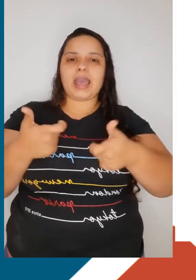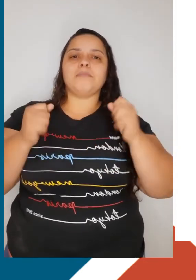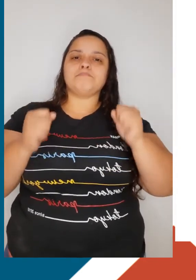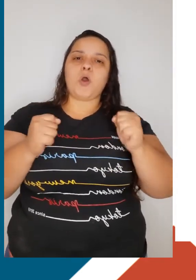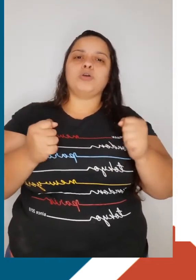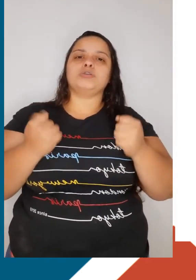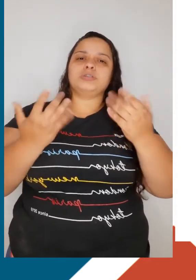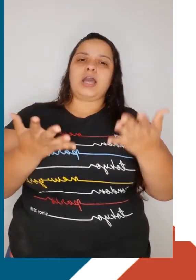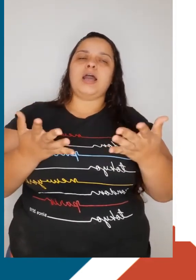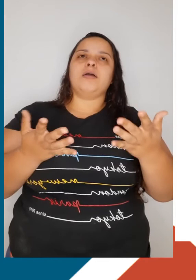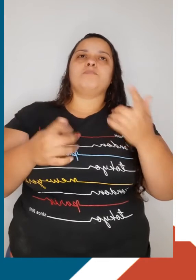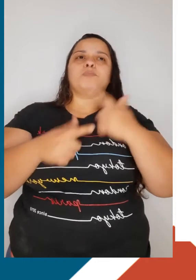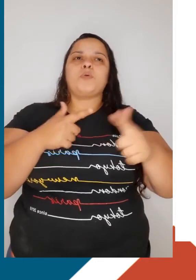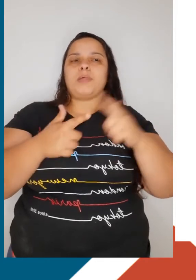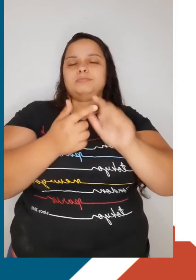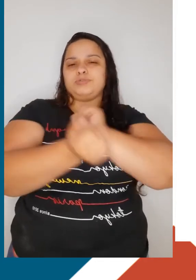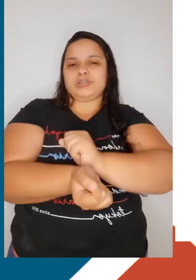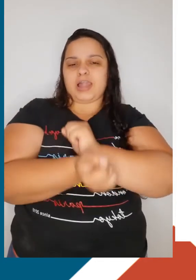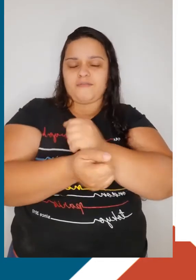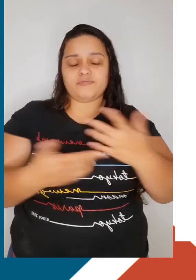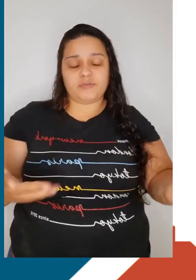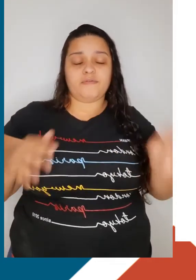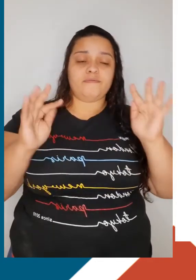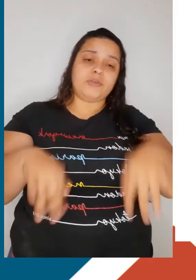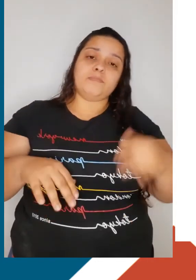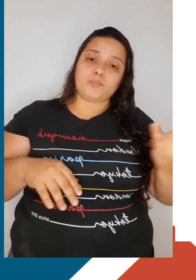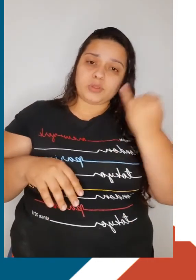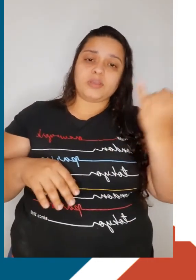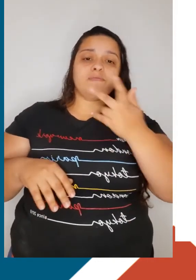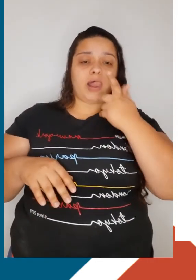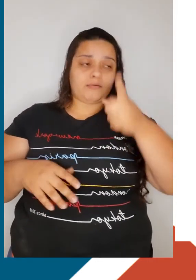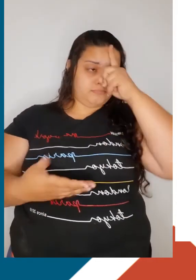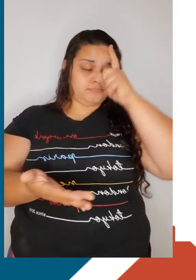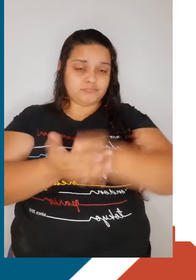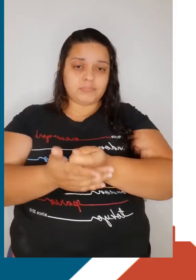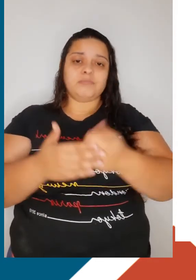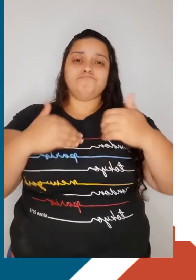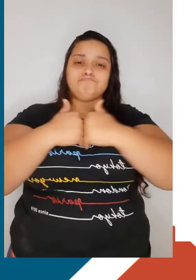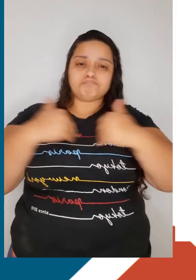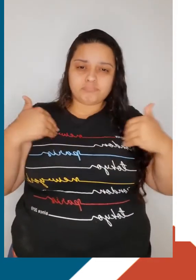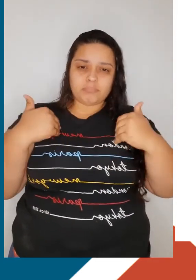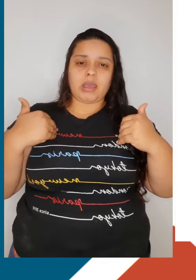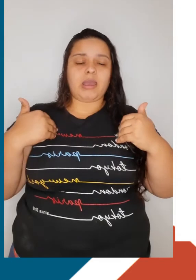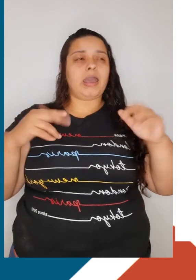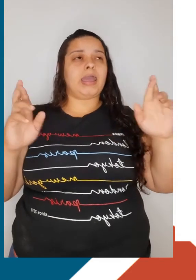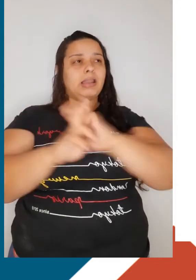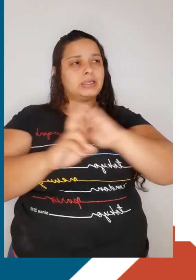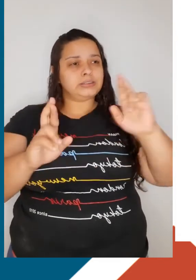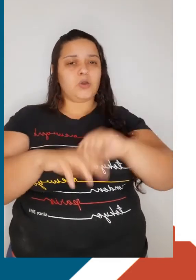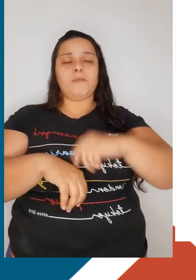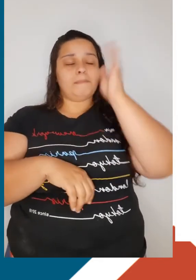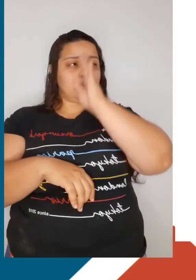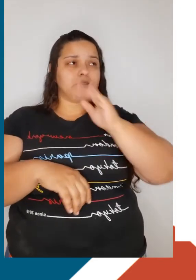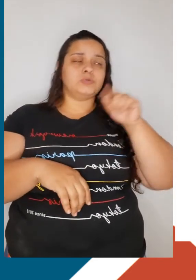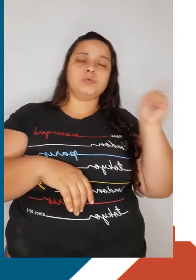desencadeamento de guerras que abalariam a estrutura social escravista. Então, por fim, é importante dizer que essa decisão de rompimento de